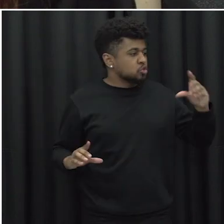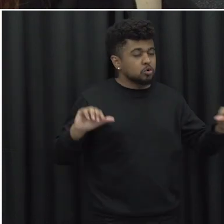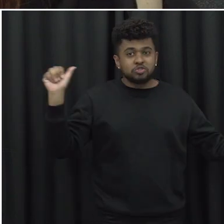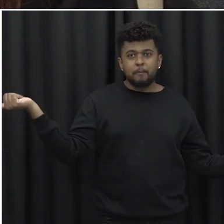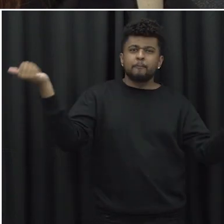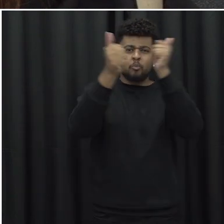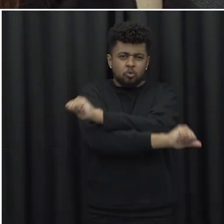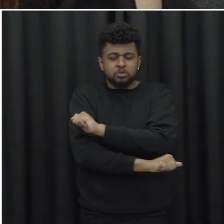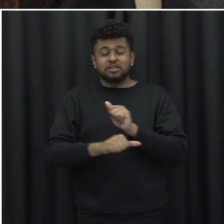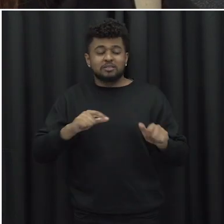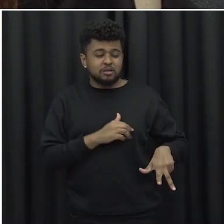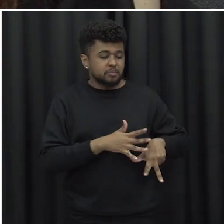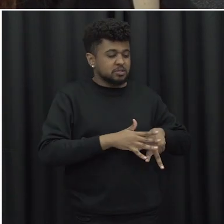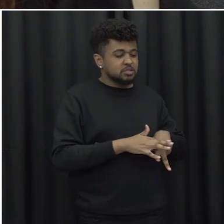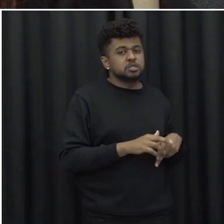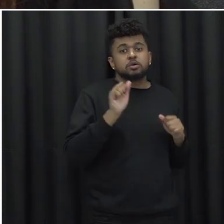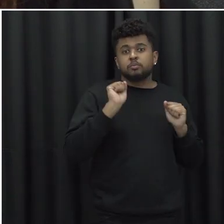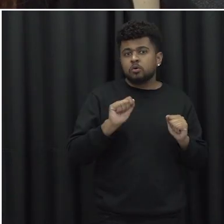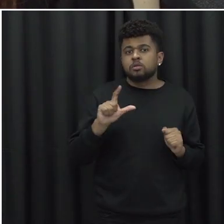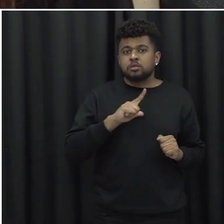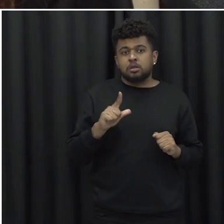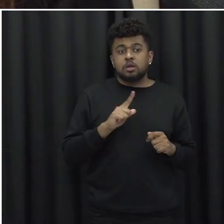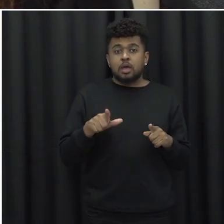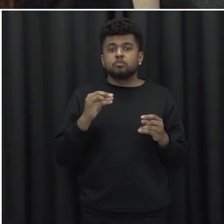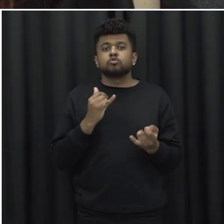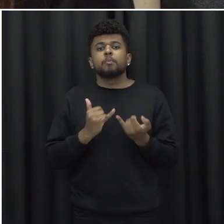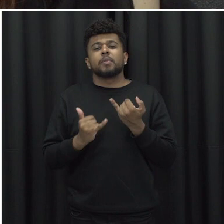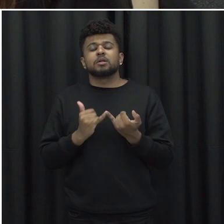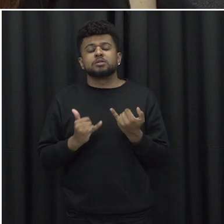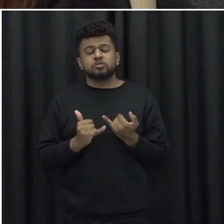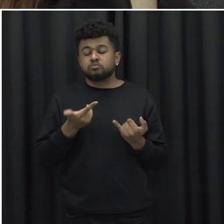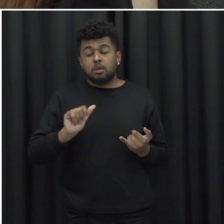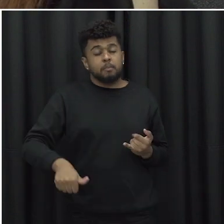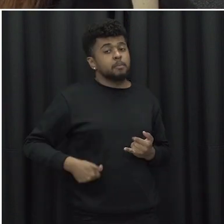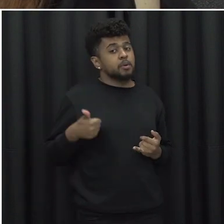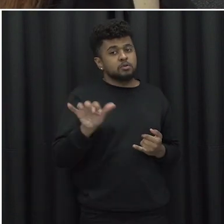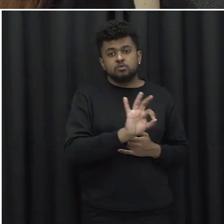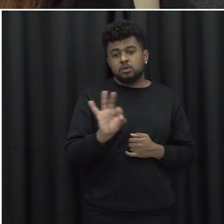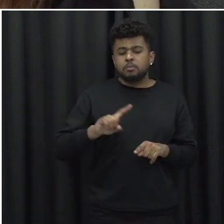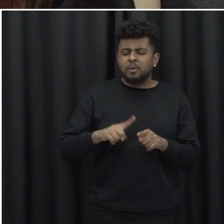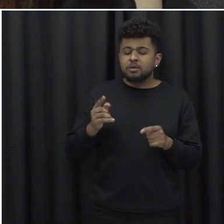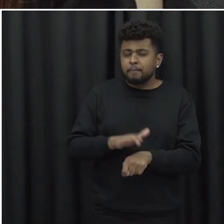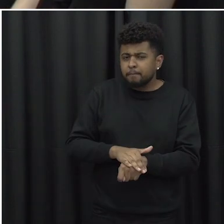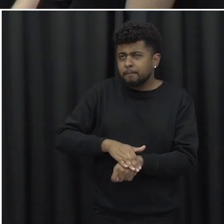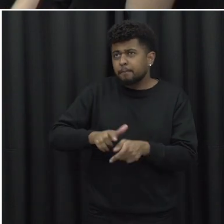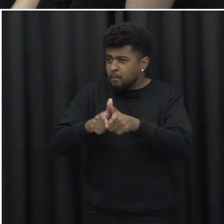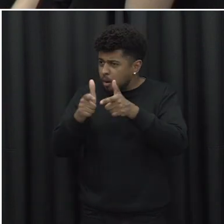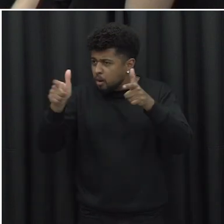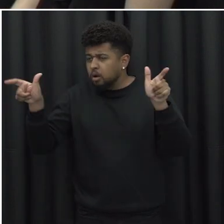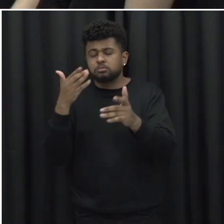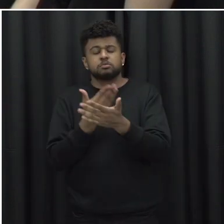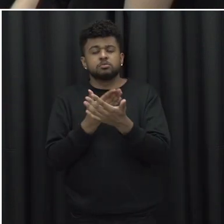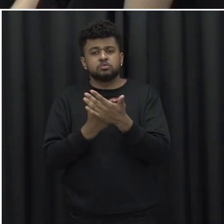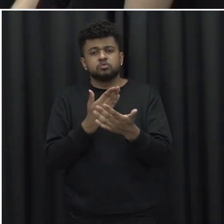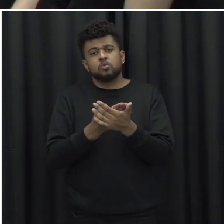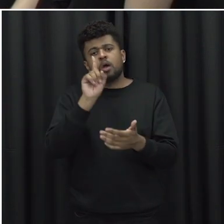paciente acaba tendo, e é muito semelhante à doença de Alzheimer, não tem esse benefício. Mas a maioria dos estudos é